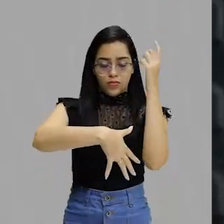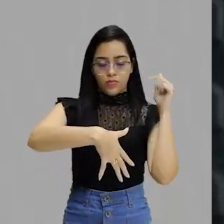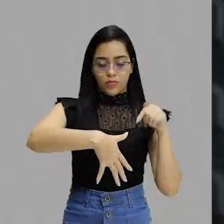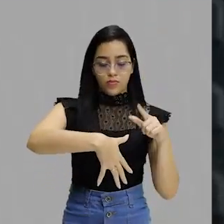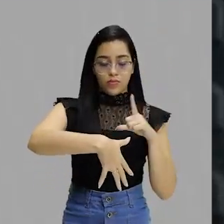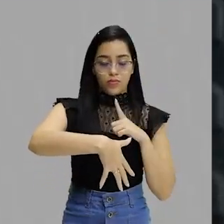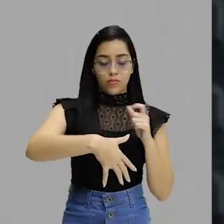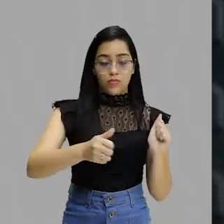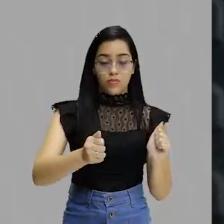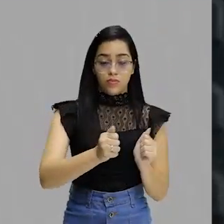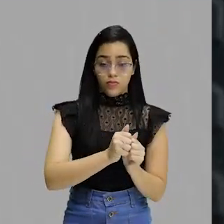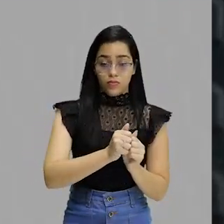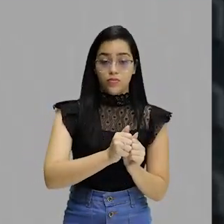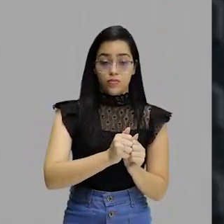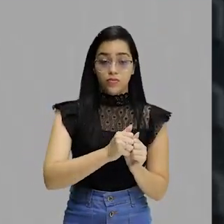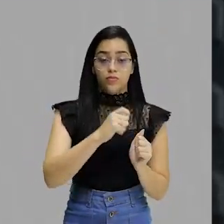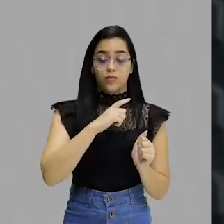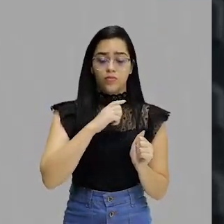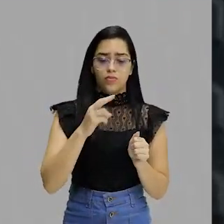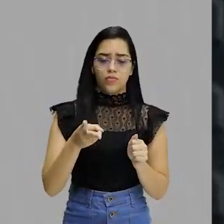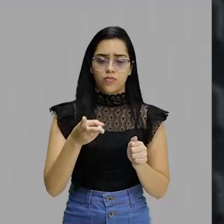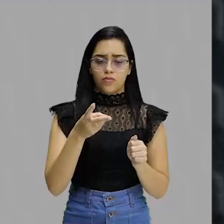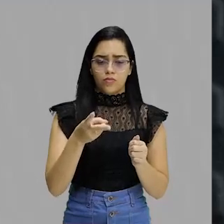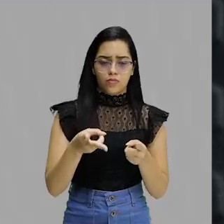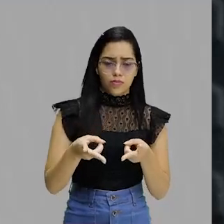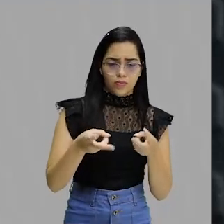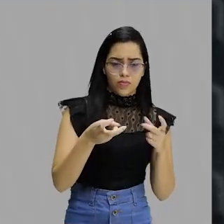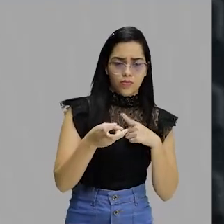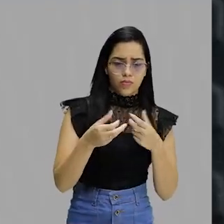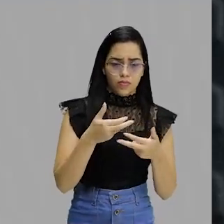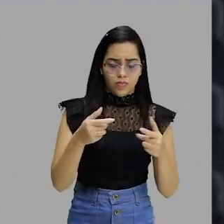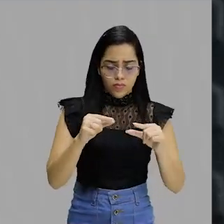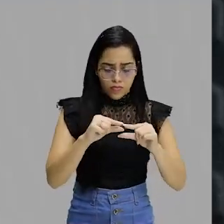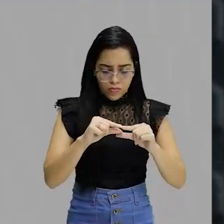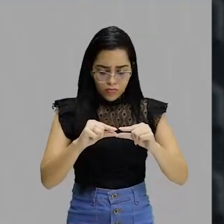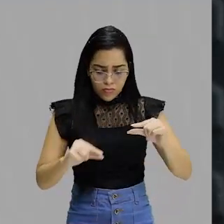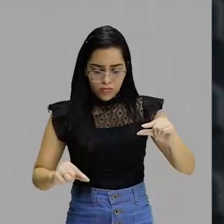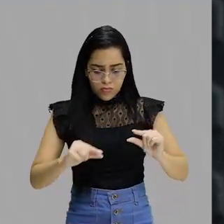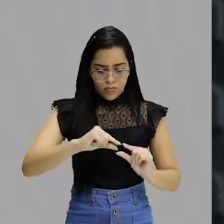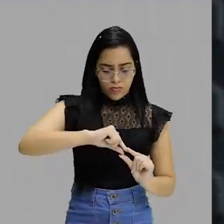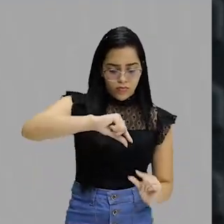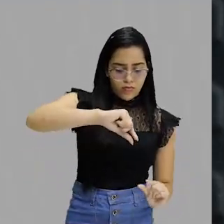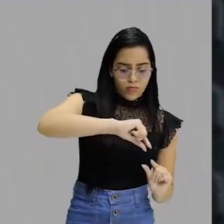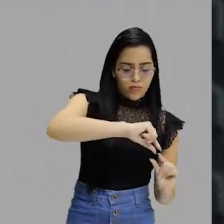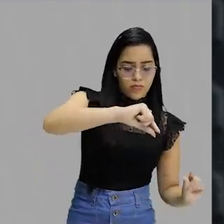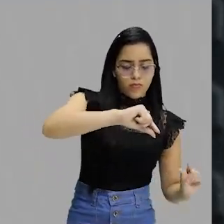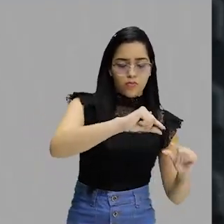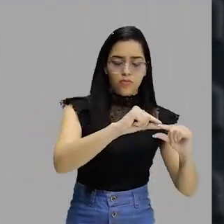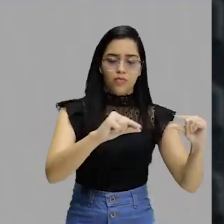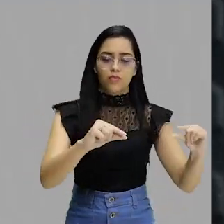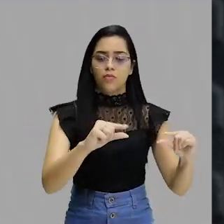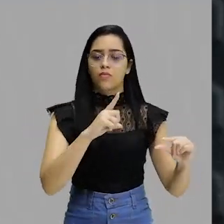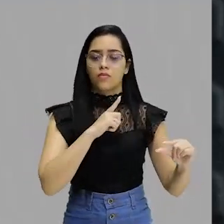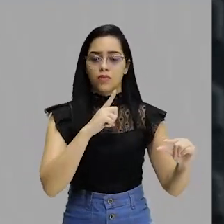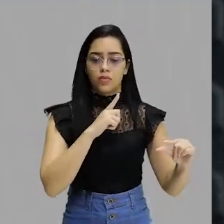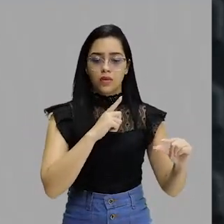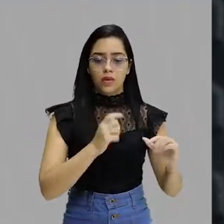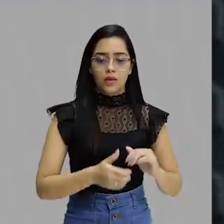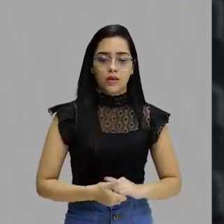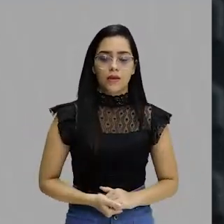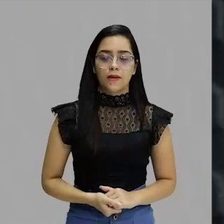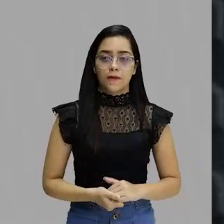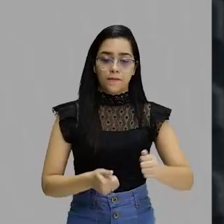mas juntamente com essa raiz, você vai perceber que tem esses filamentos aqui. O que são esses filamentos? Eu tenho aqui a raiz da